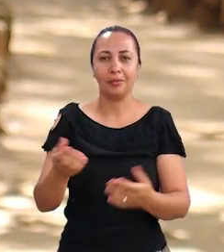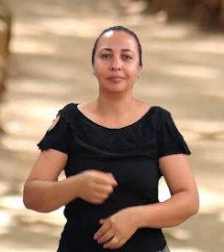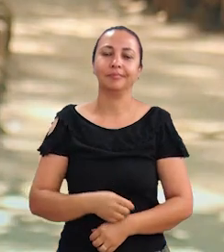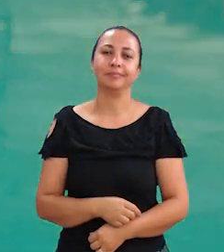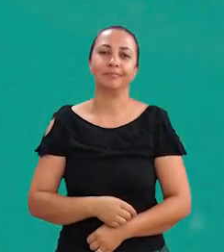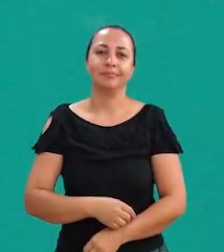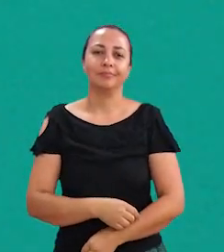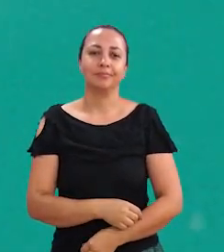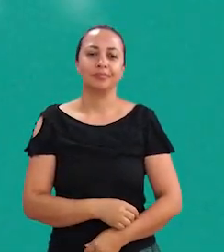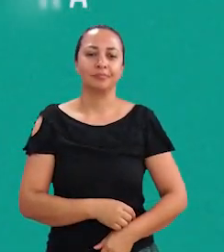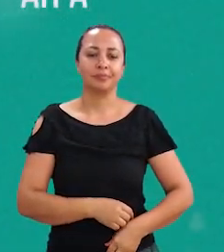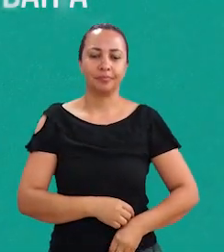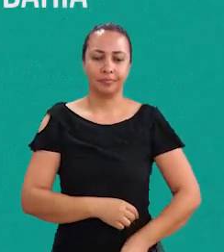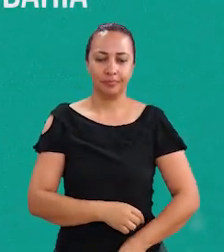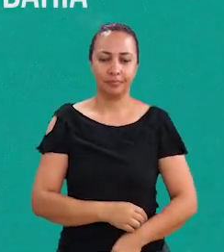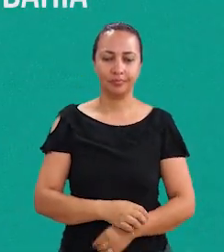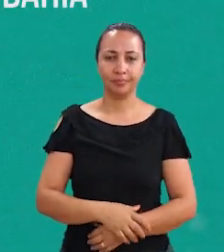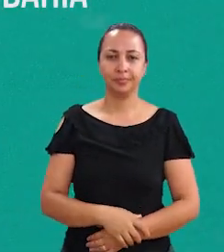confere agora.